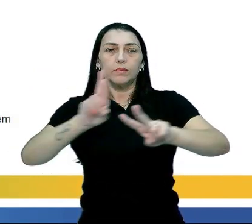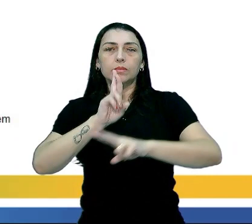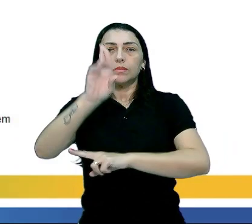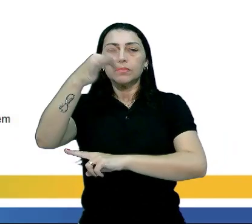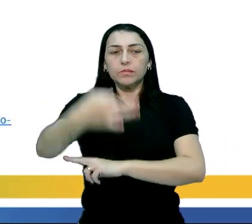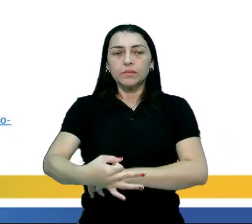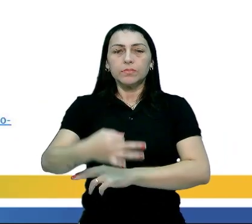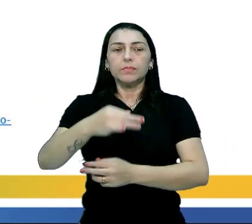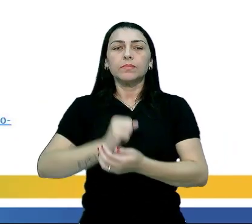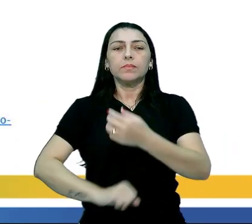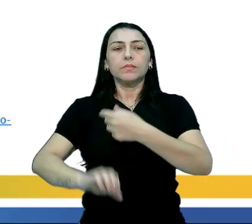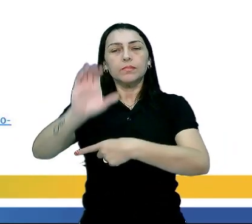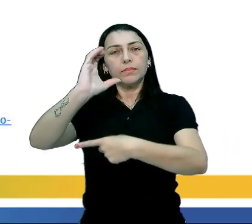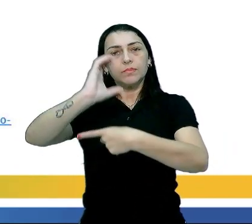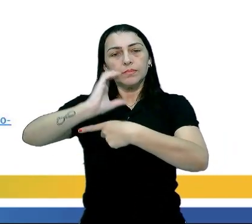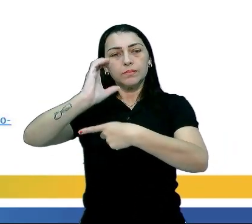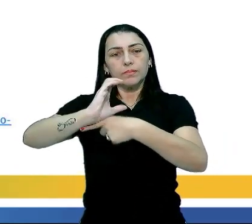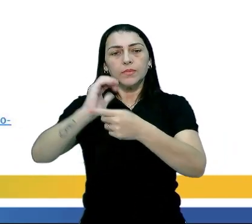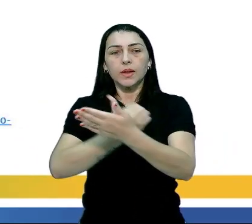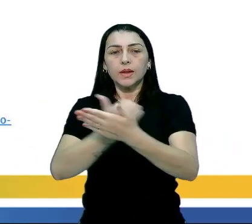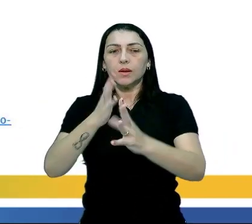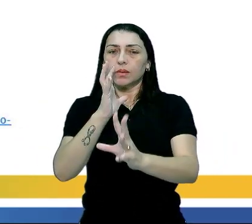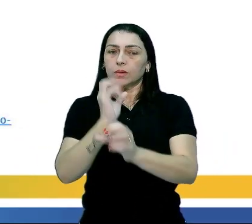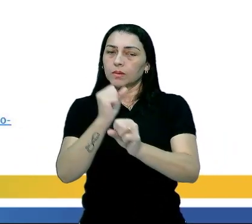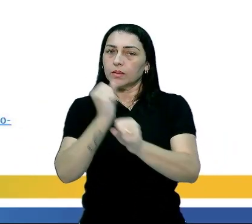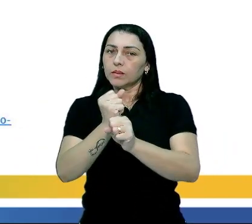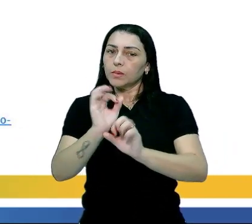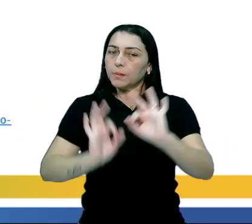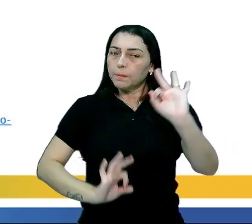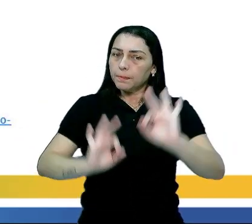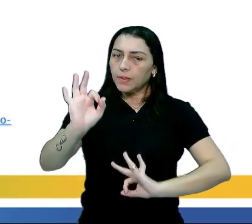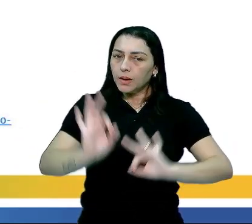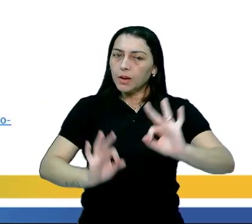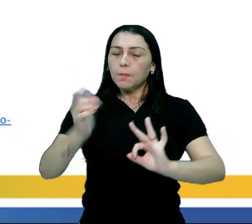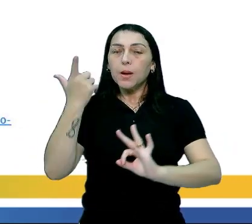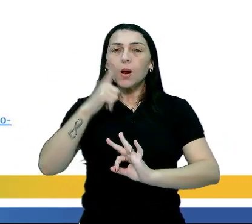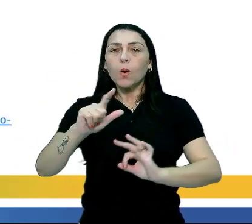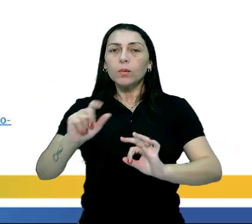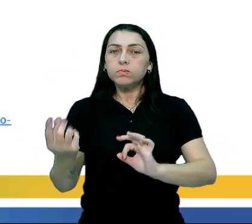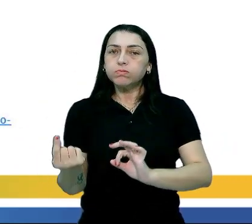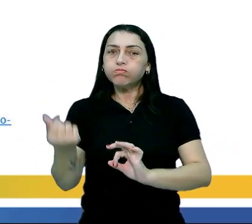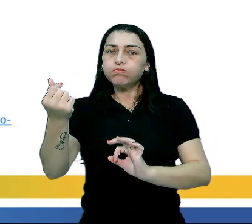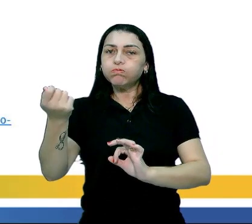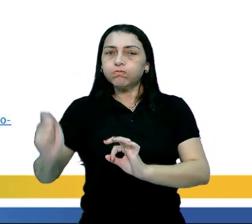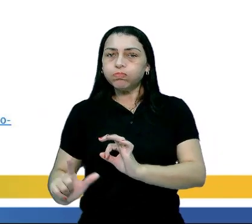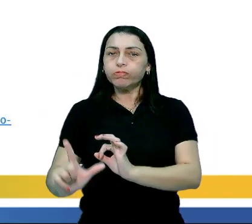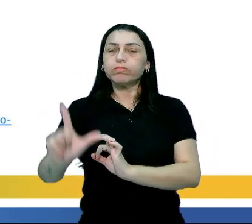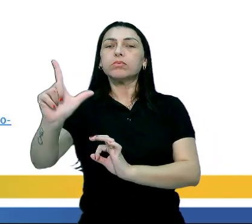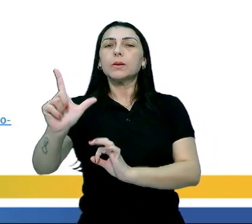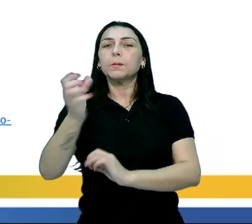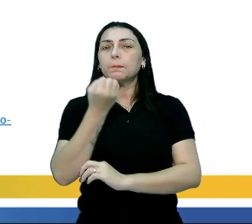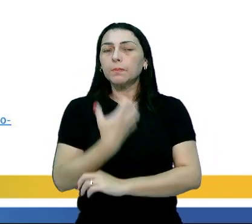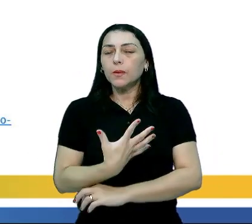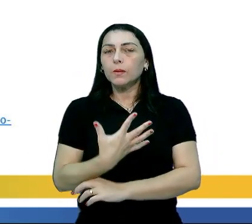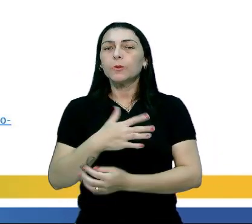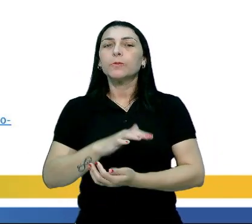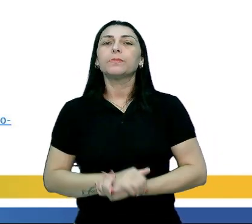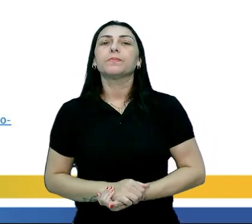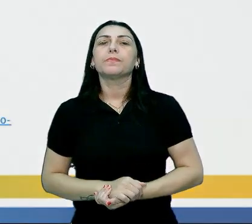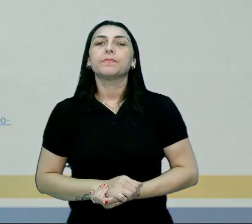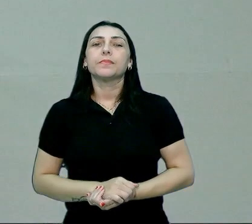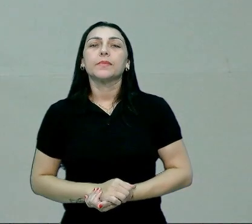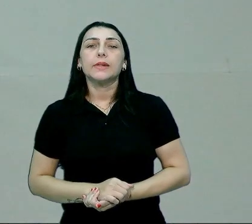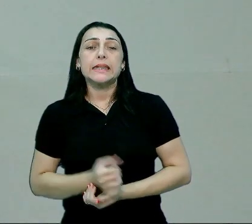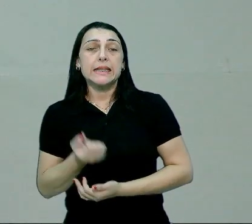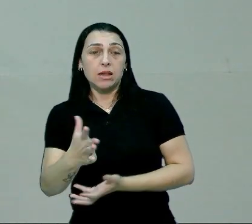alternativa correta, que está na letra C, ação calculada e planejada para obter